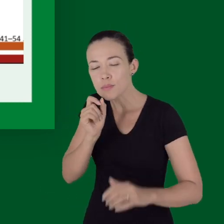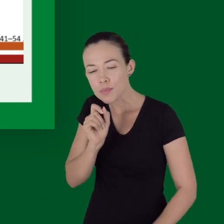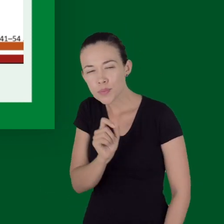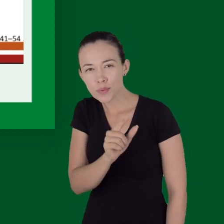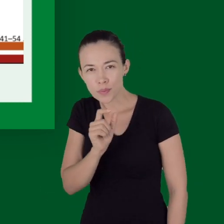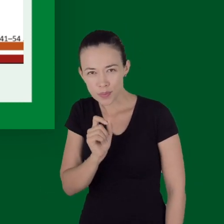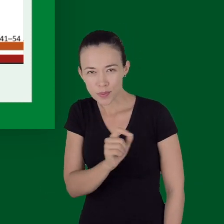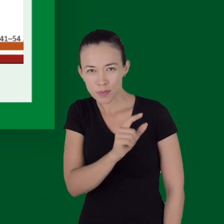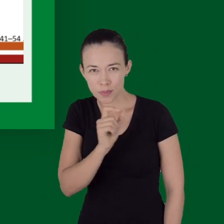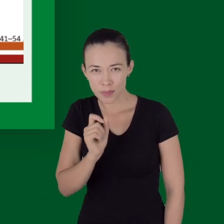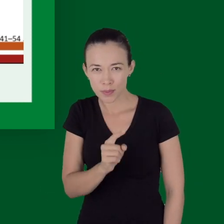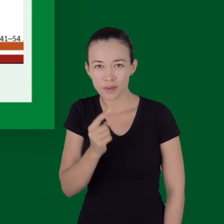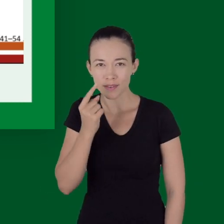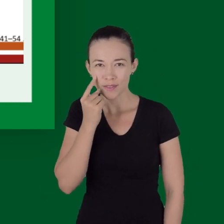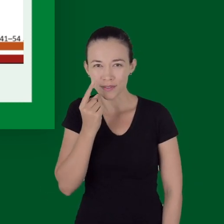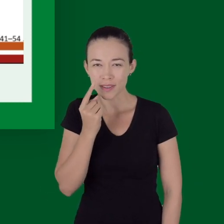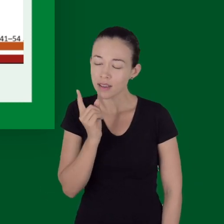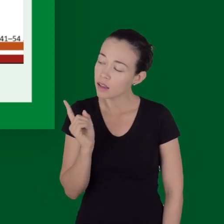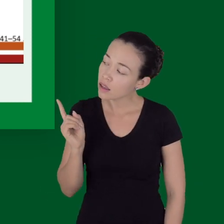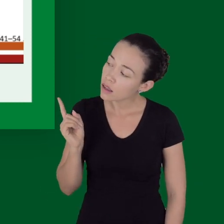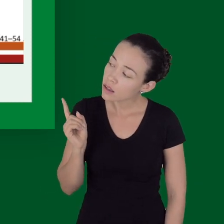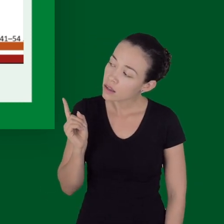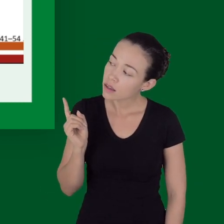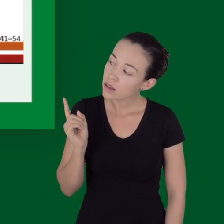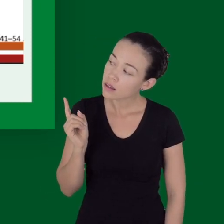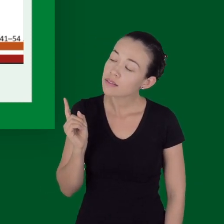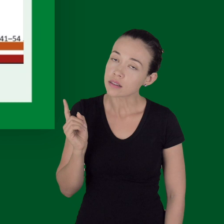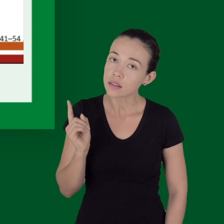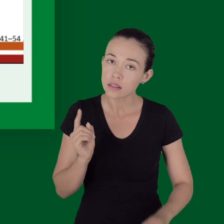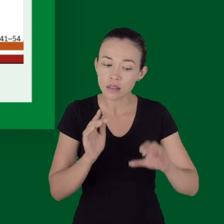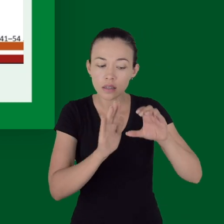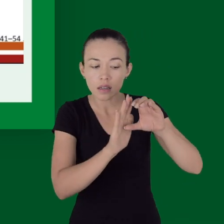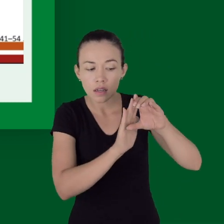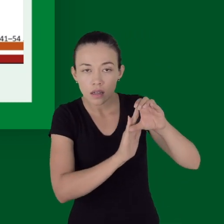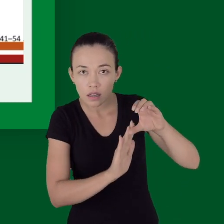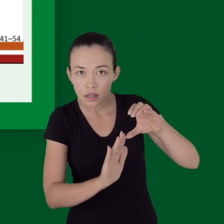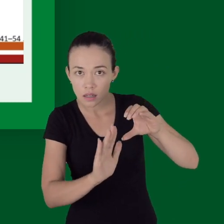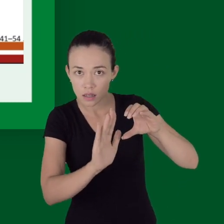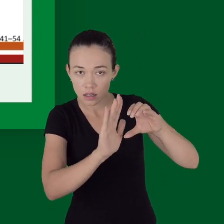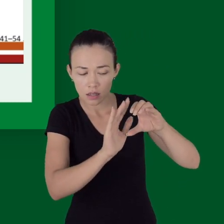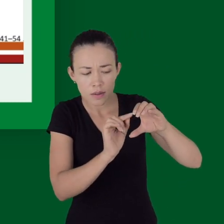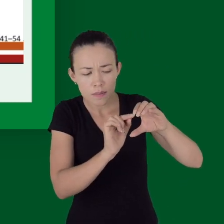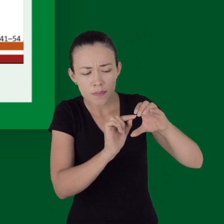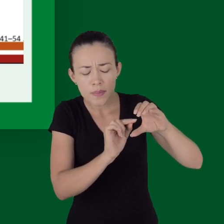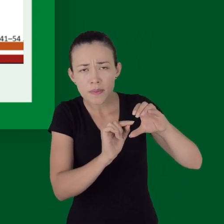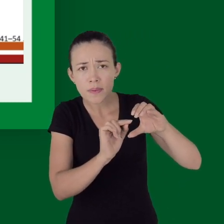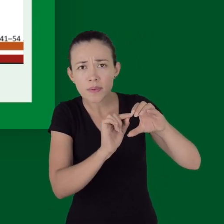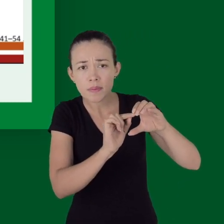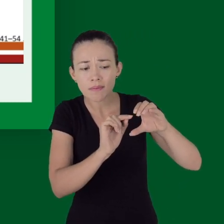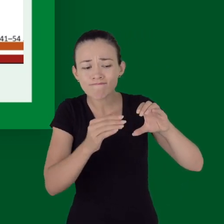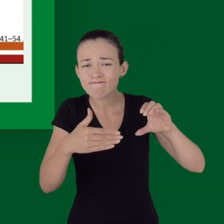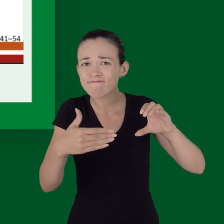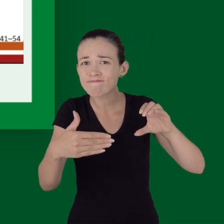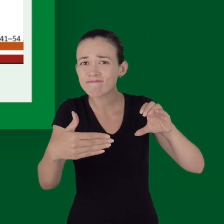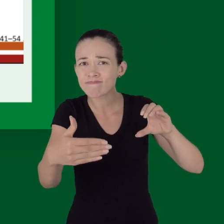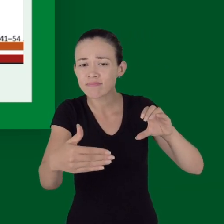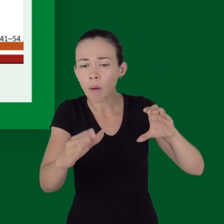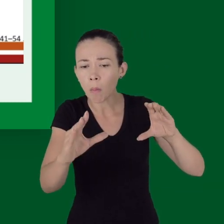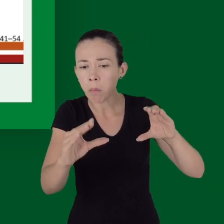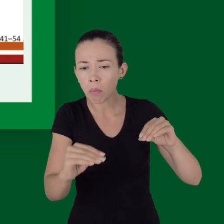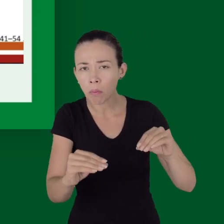oclusão, né, ou perda de perfusão da região, a gente vê essa região aqui, que é uma área que está morta, né, destinada a morrer, que vai